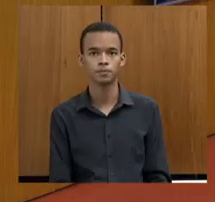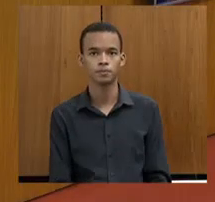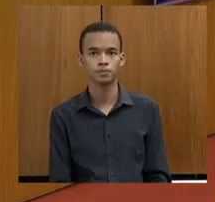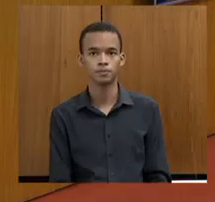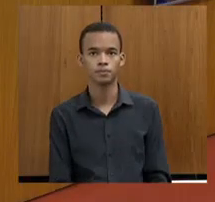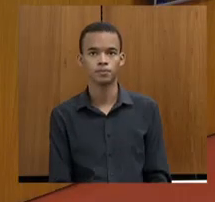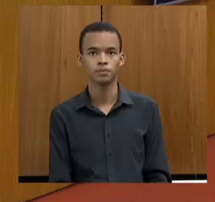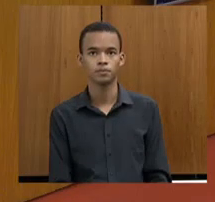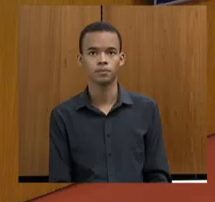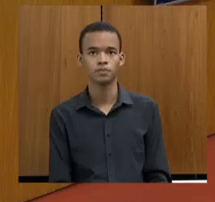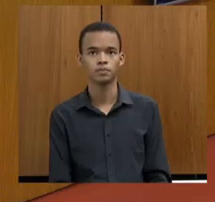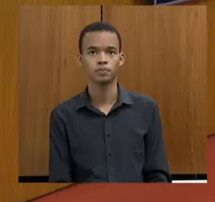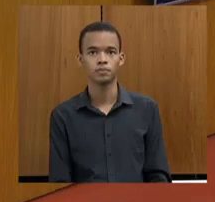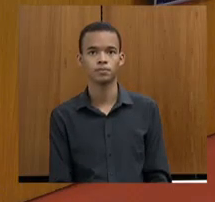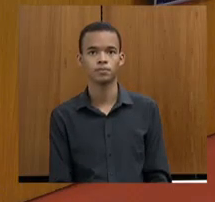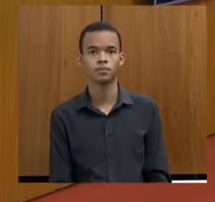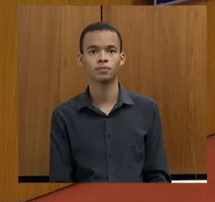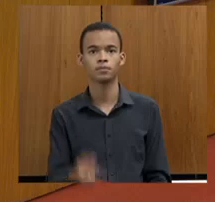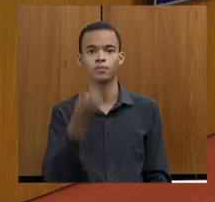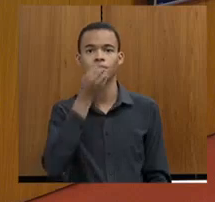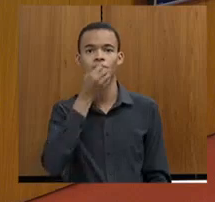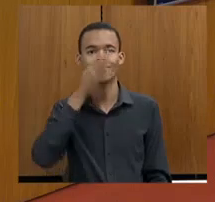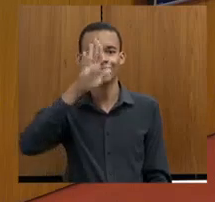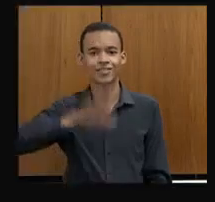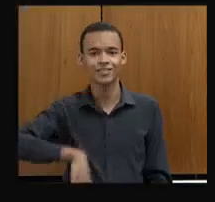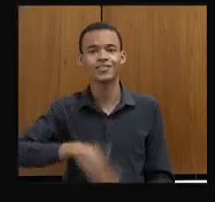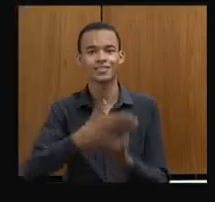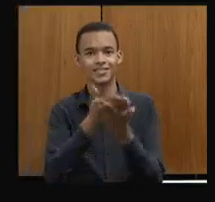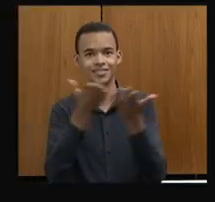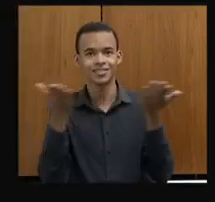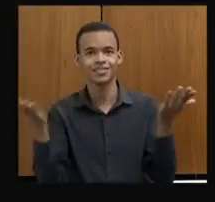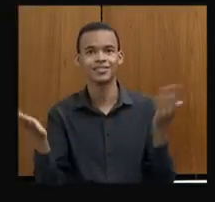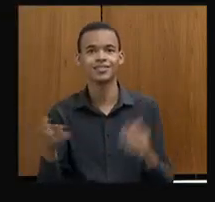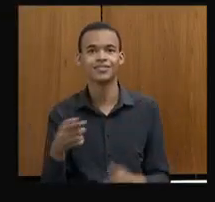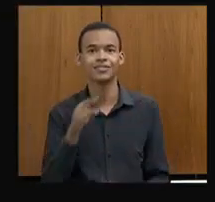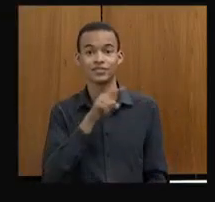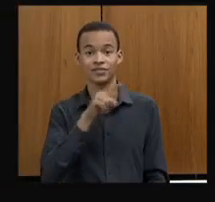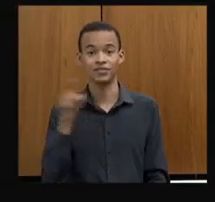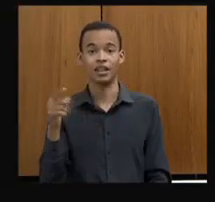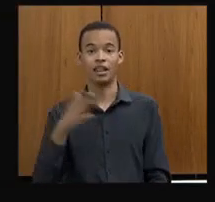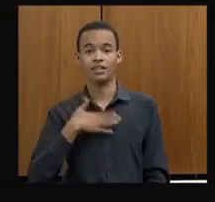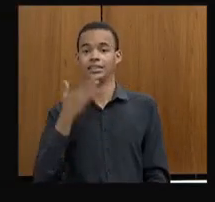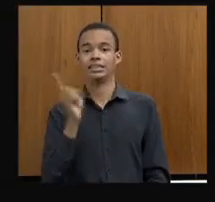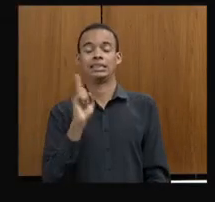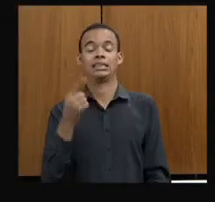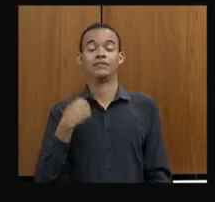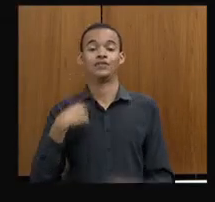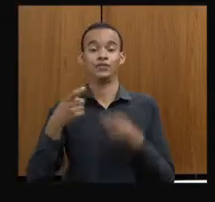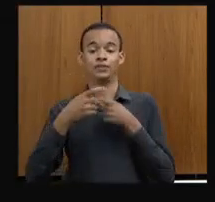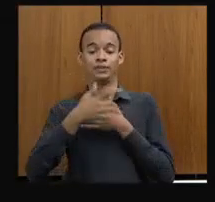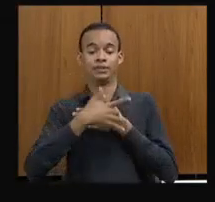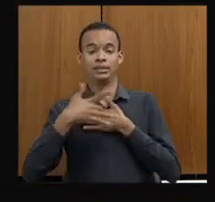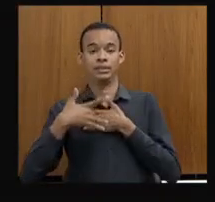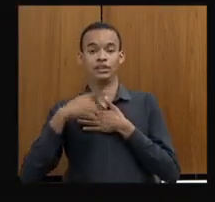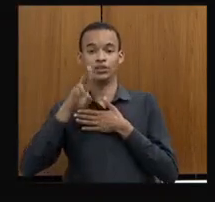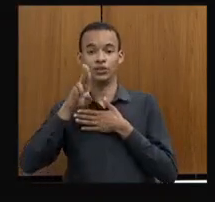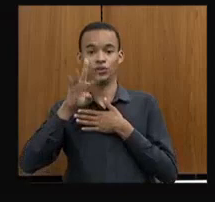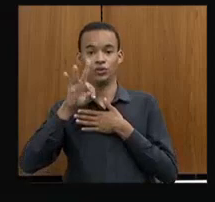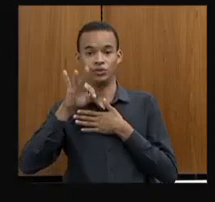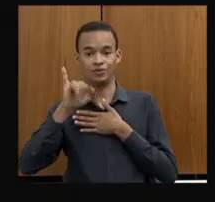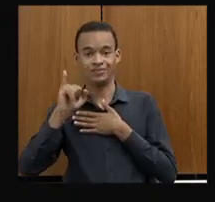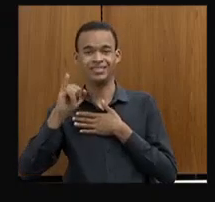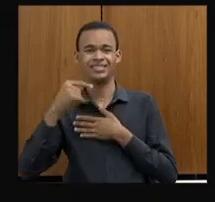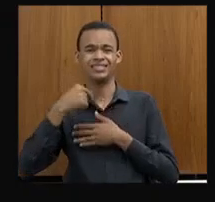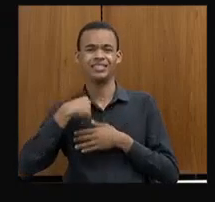Boa tarde a todos não precisa ficar assustado não é que eu tô aqui na UTI mas é porque eu tive uma queda de